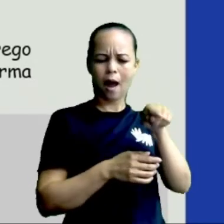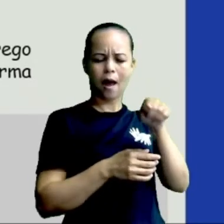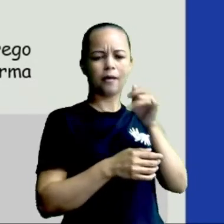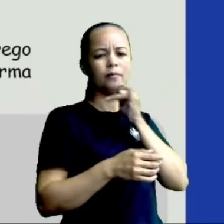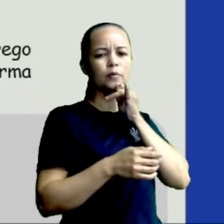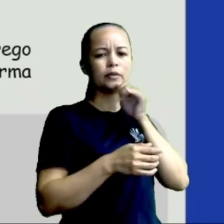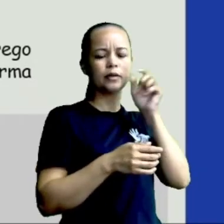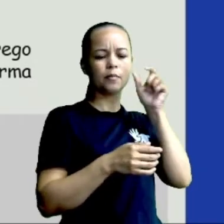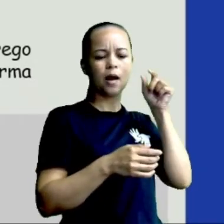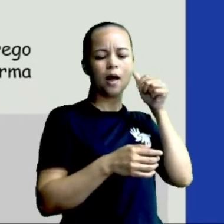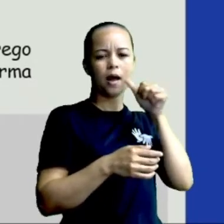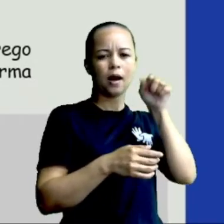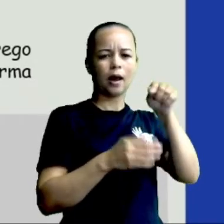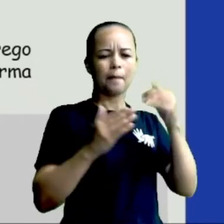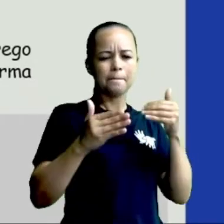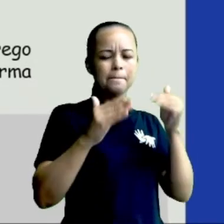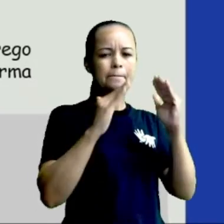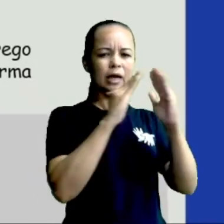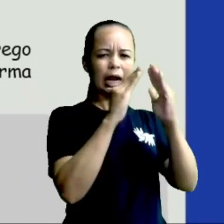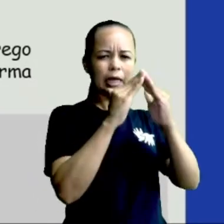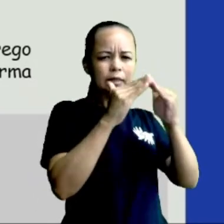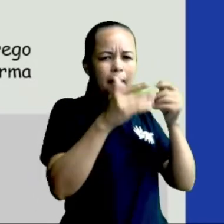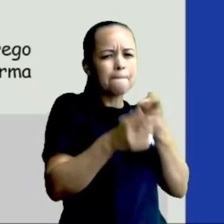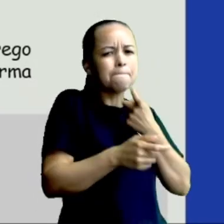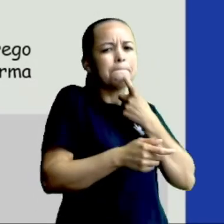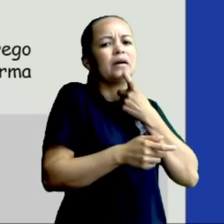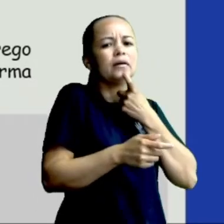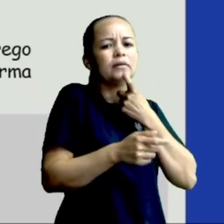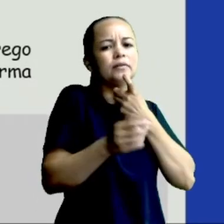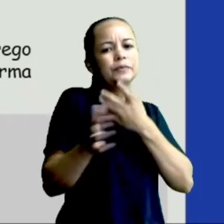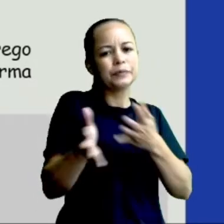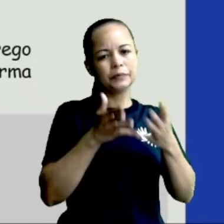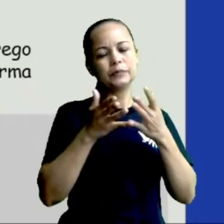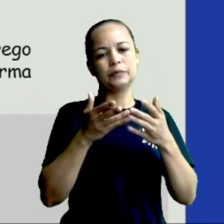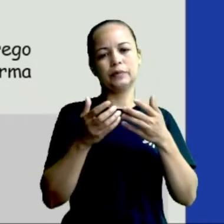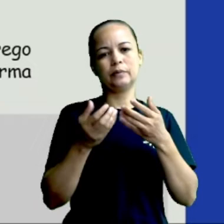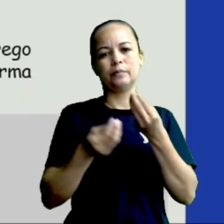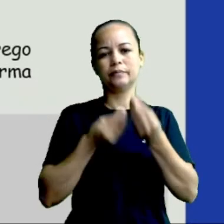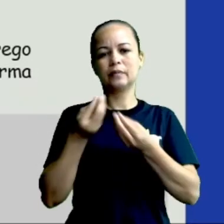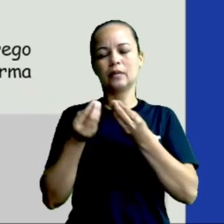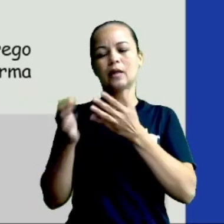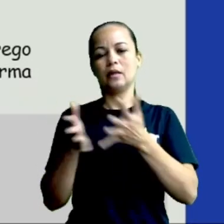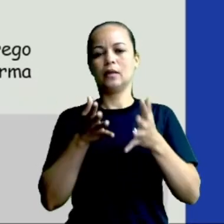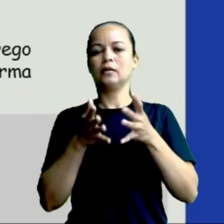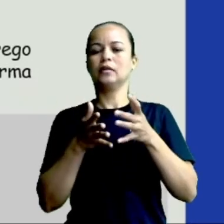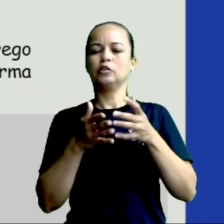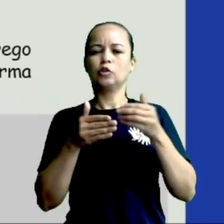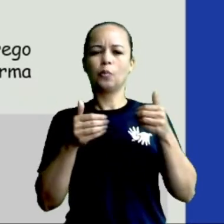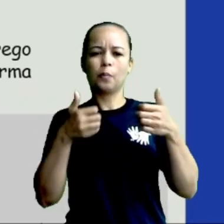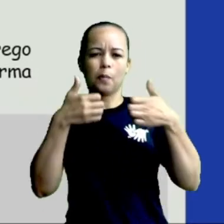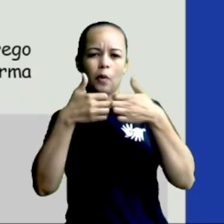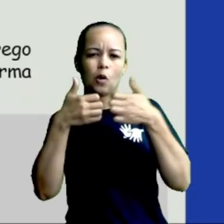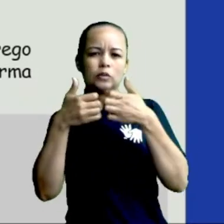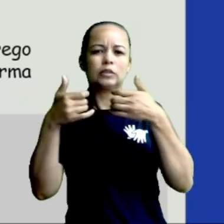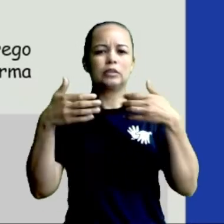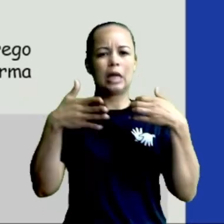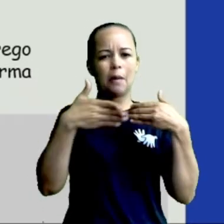Então, o emprego deste advérbio com terminação de diminutivo nada mais é do que uma forma superlativa também.